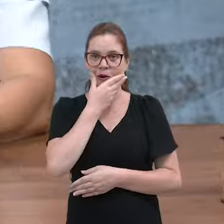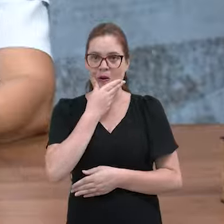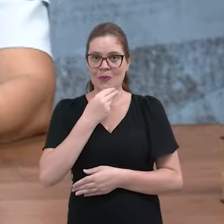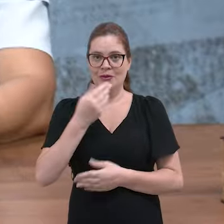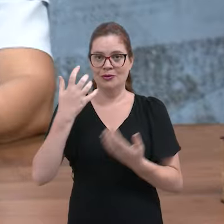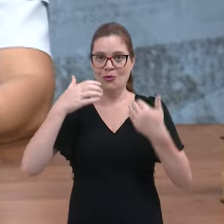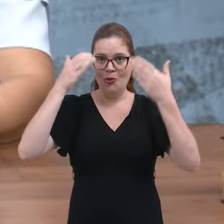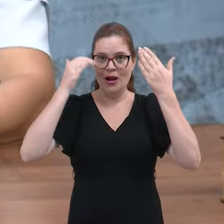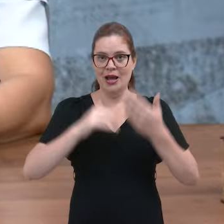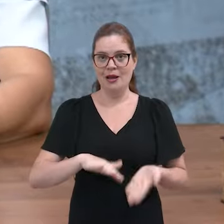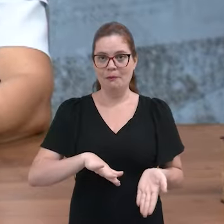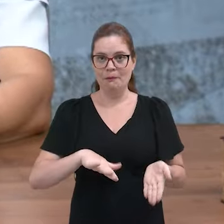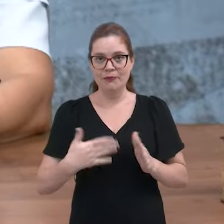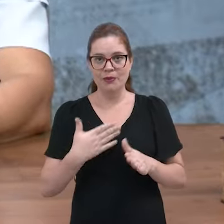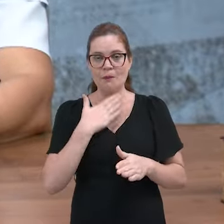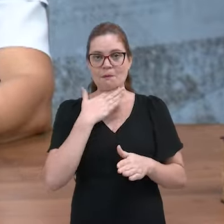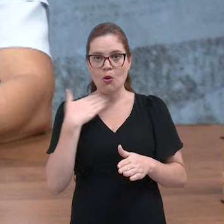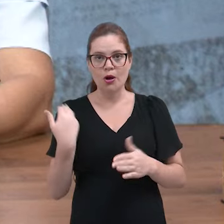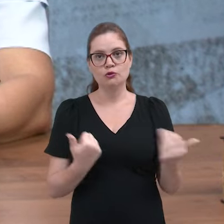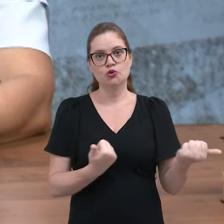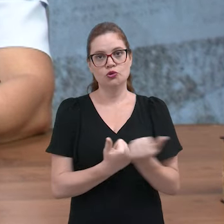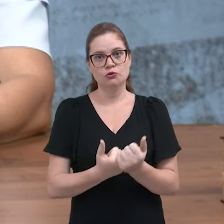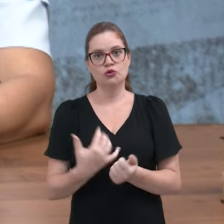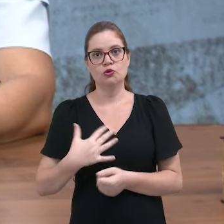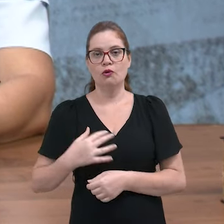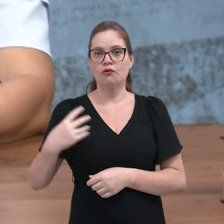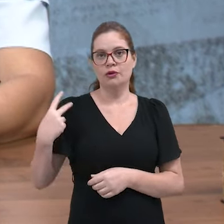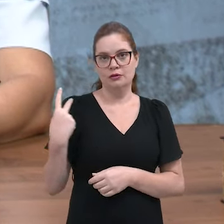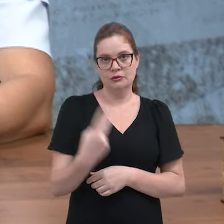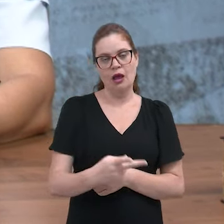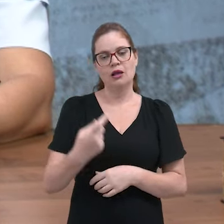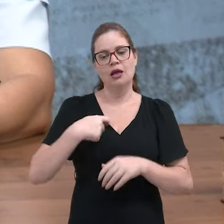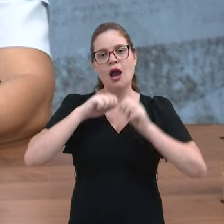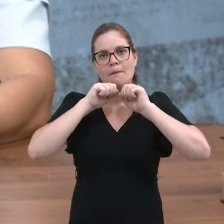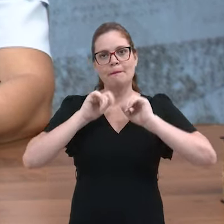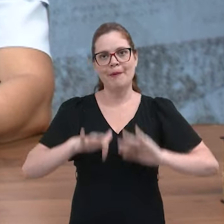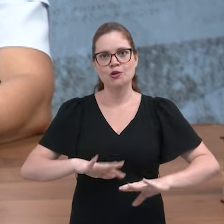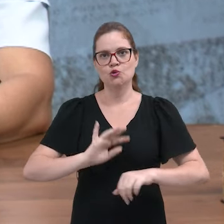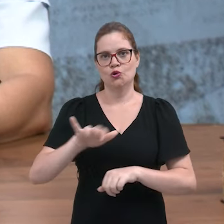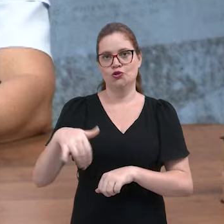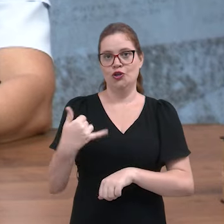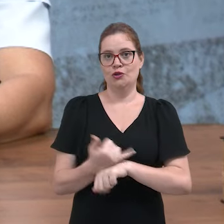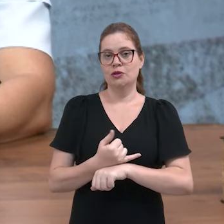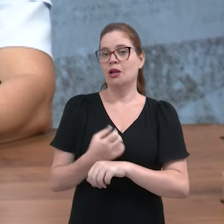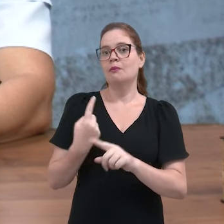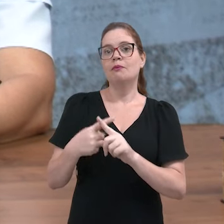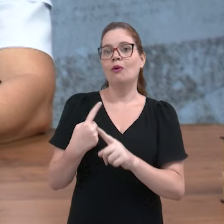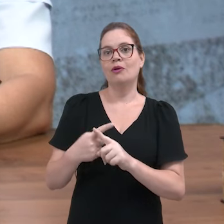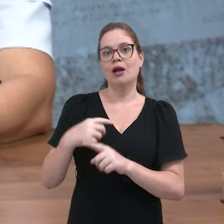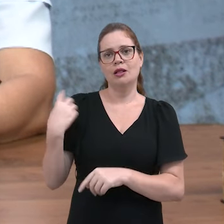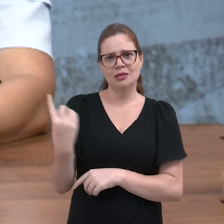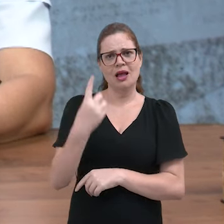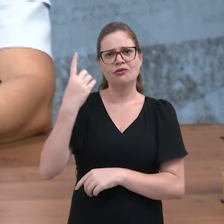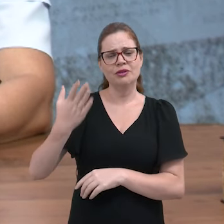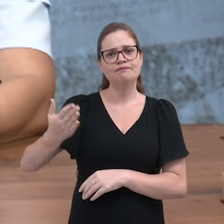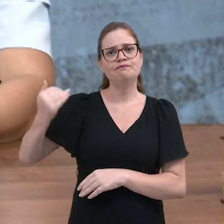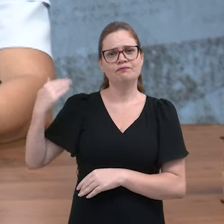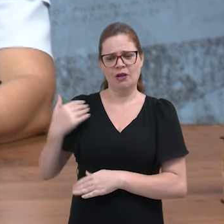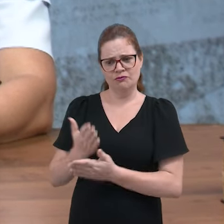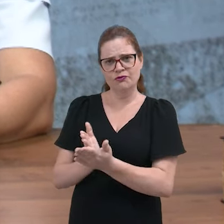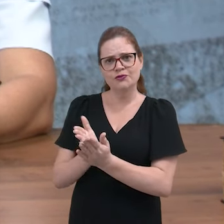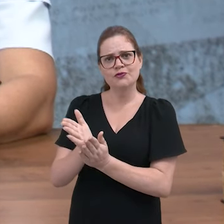e confirmando a Jerusalém. Porquanto Davi tinha feito o que parecia reto aos olhos do